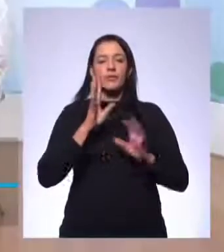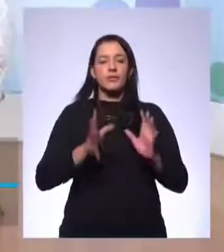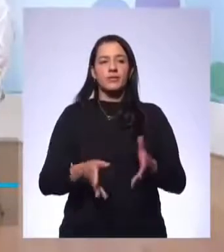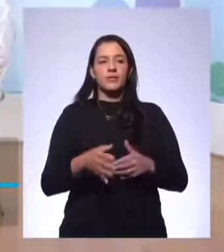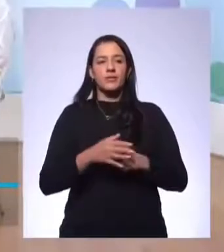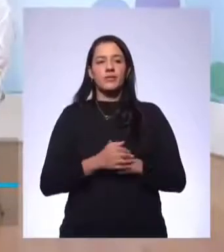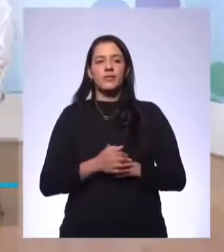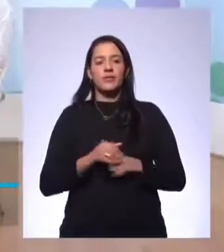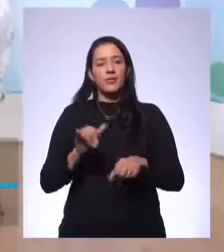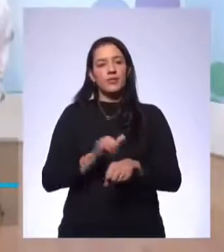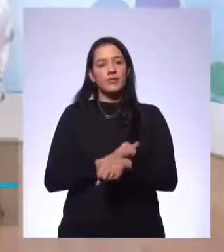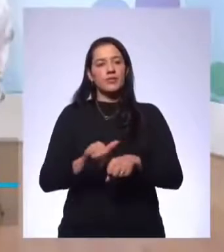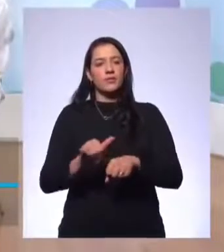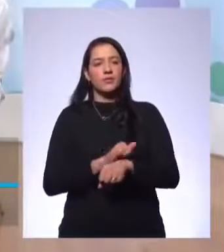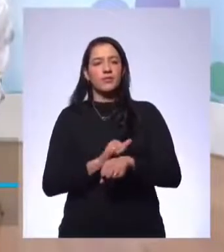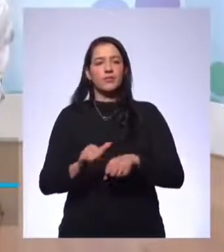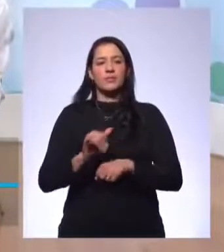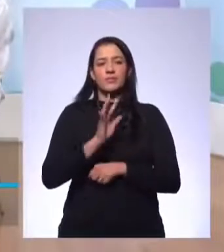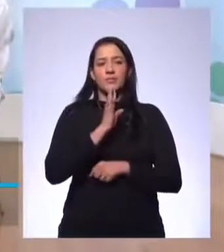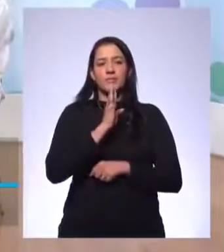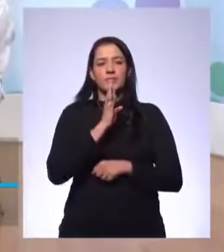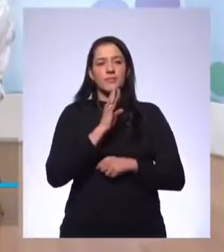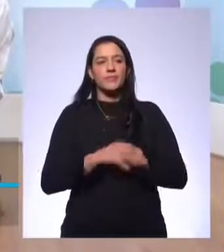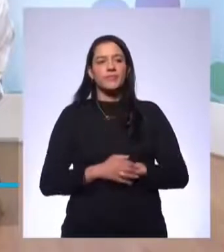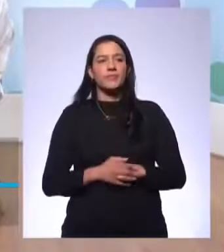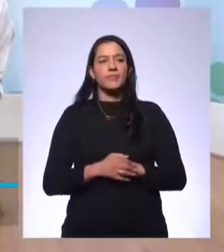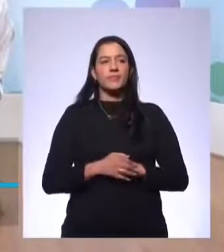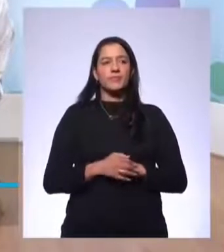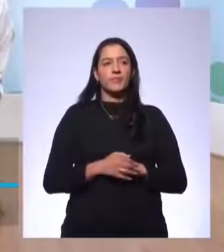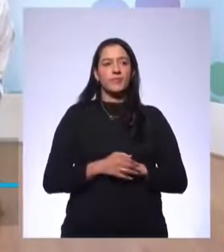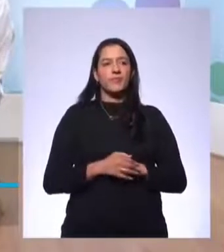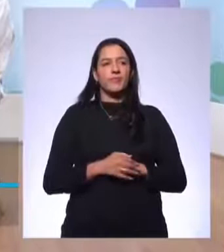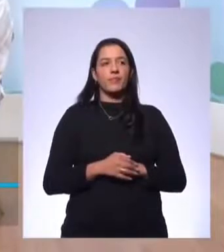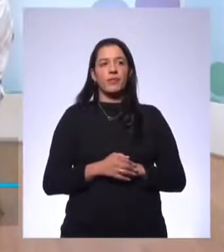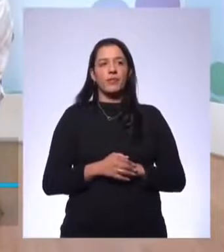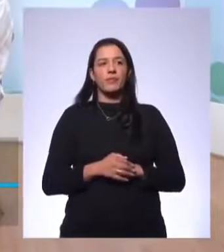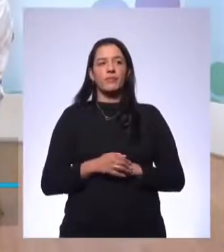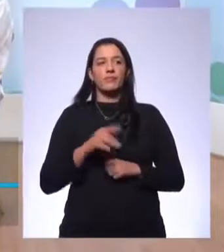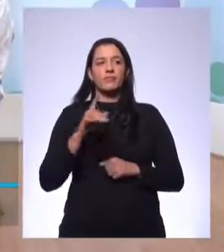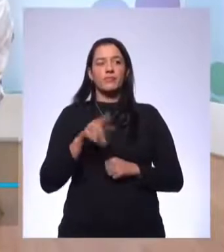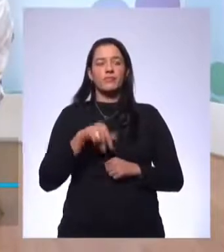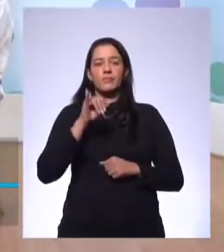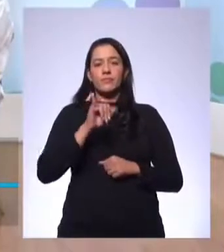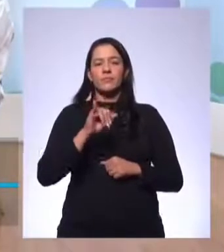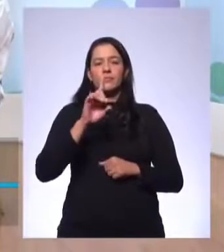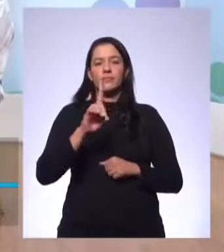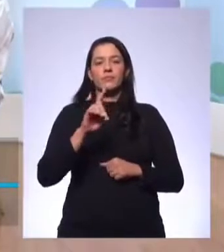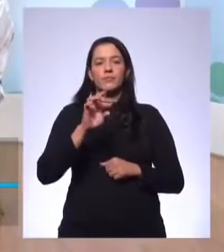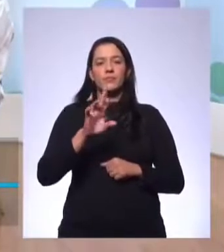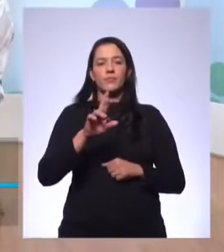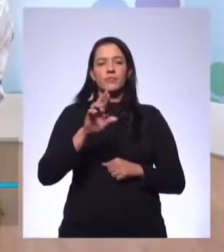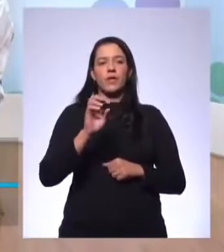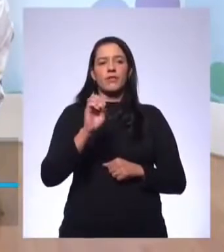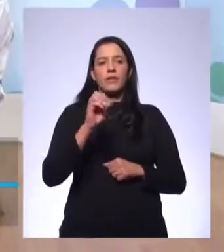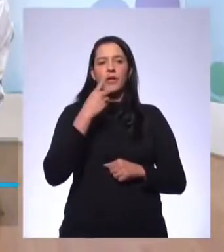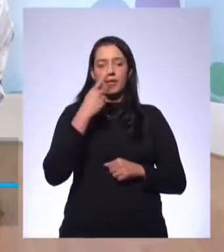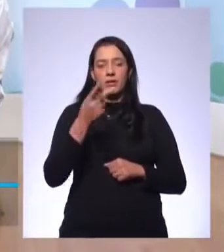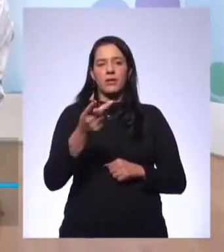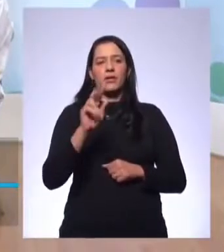nossa estratégia, né, professor? Oh. Olha, o hidrogênio, eu te falei que a água é H2O, né? Então, quando você fala